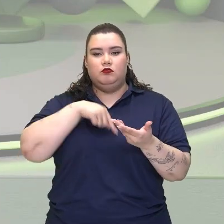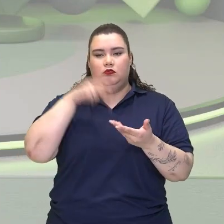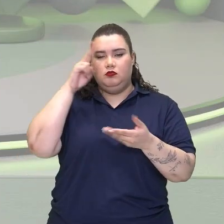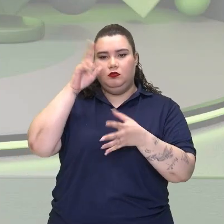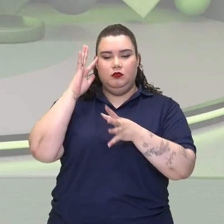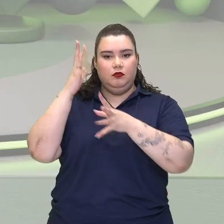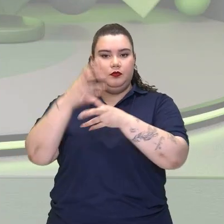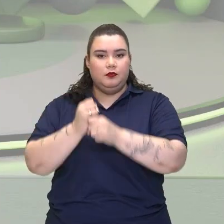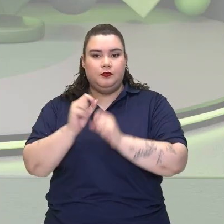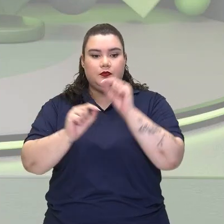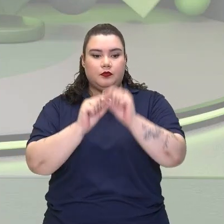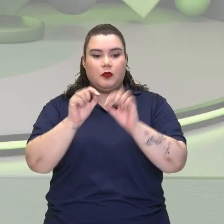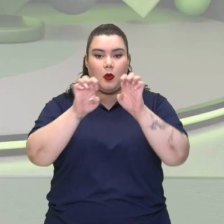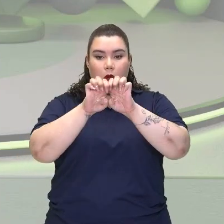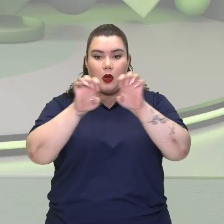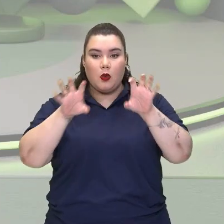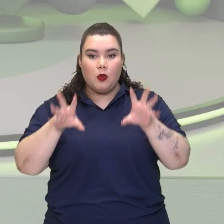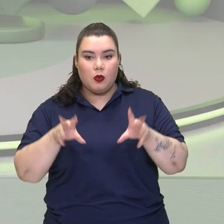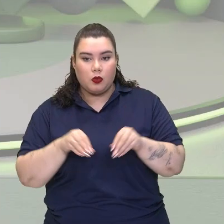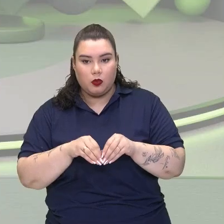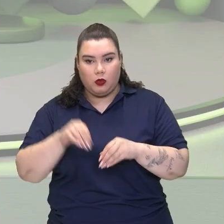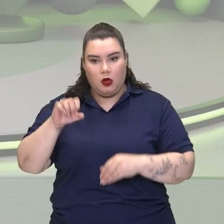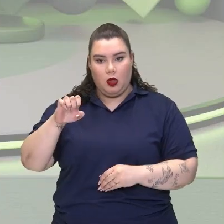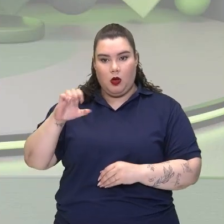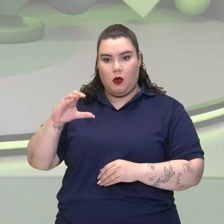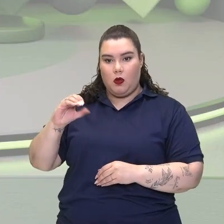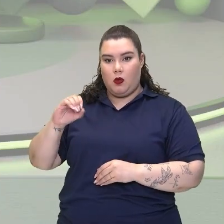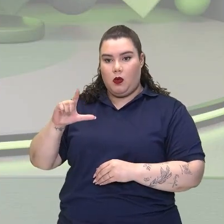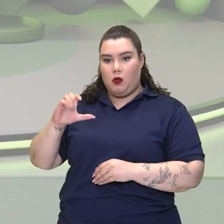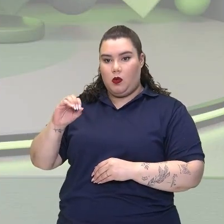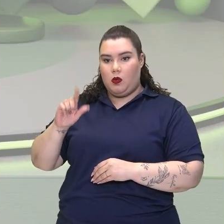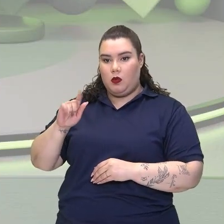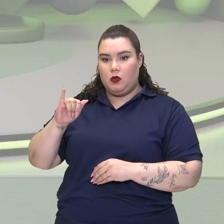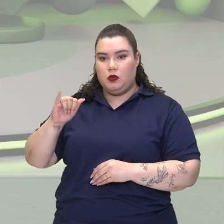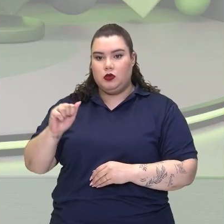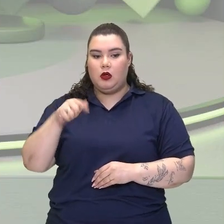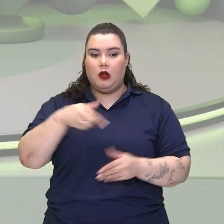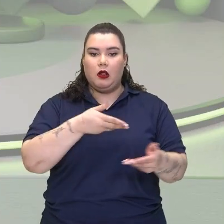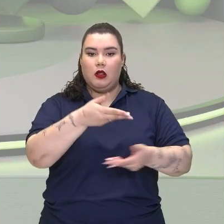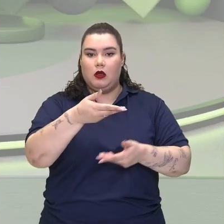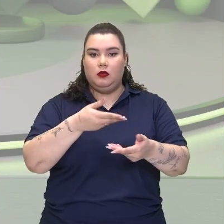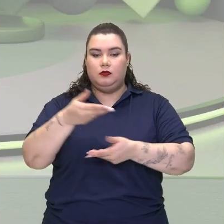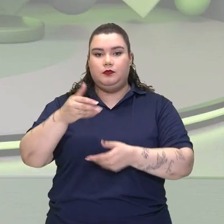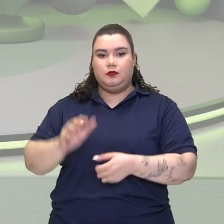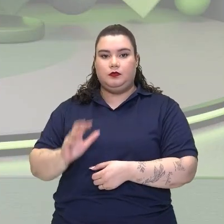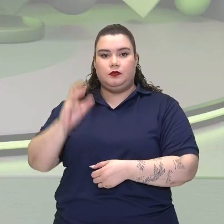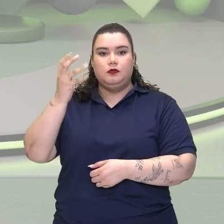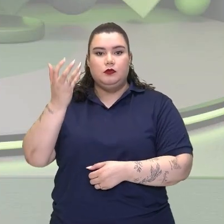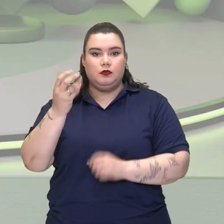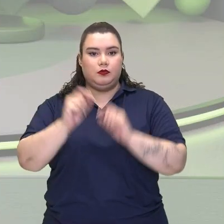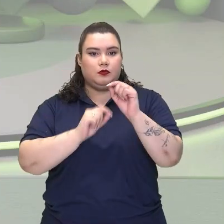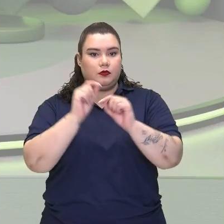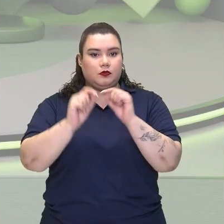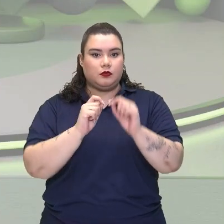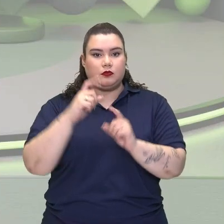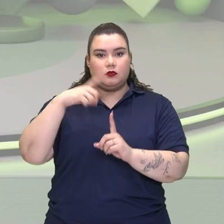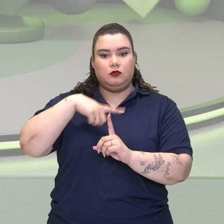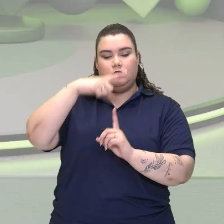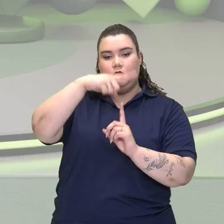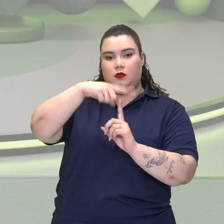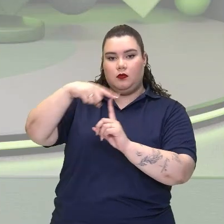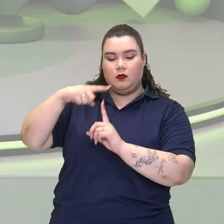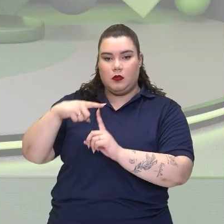da ecologia, nós falamos das interações que acontecem entre a espécie com